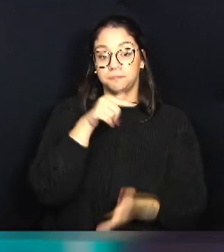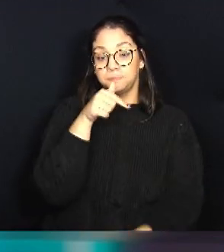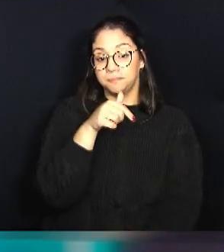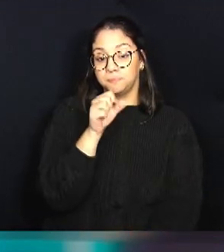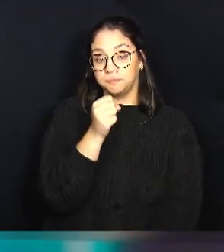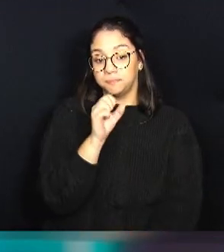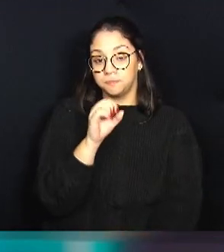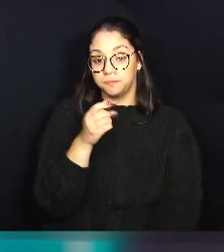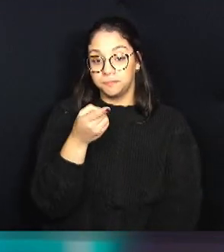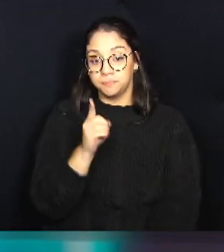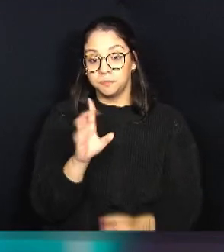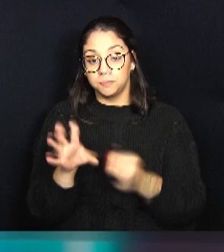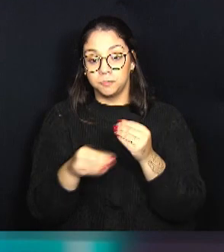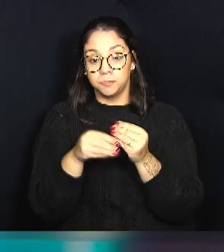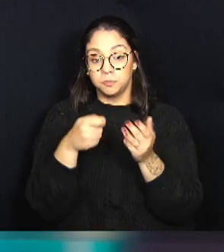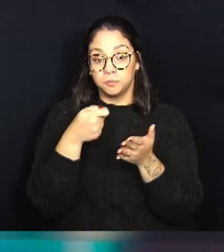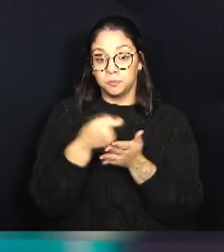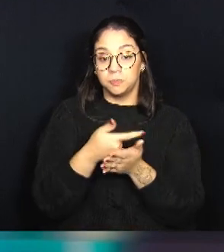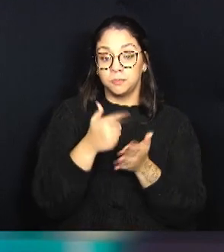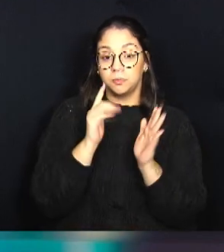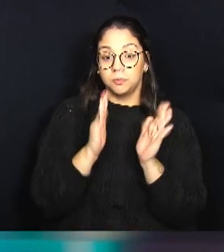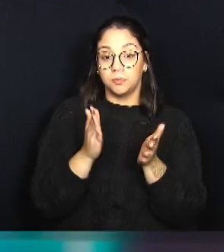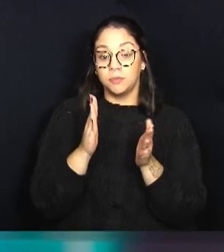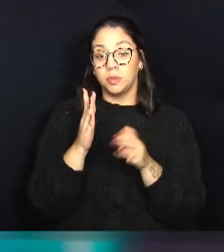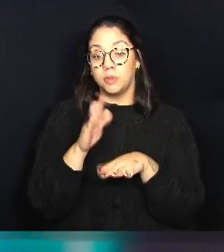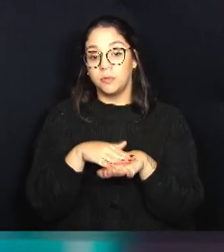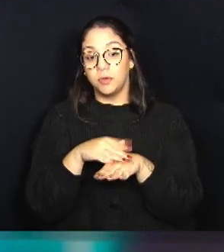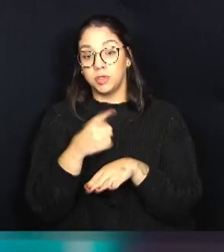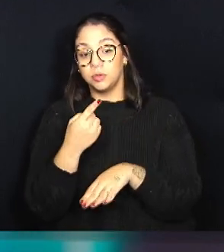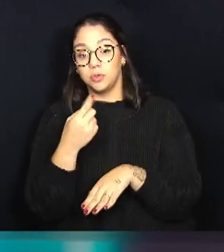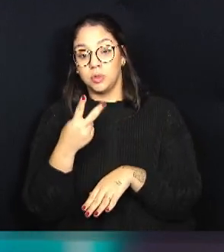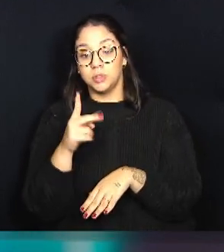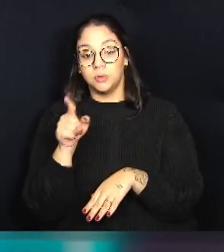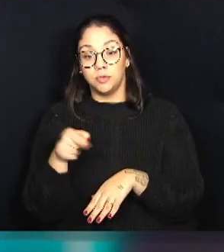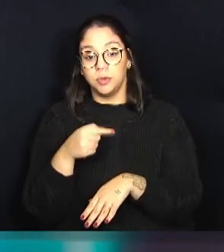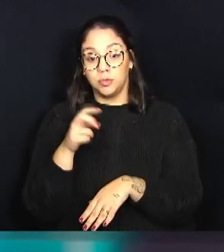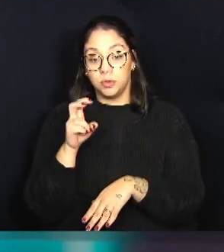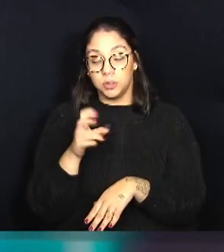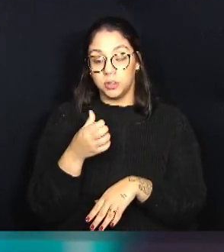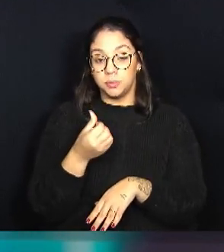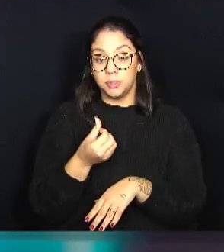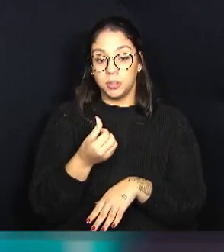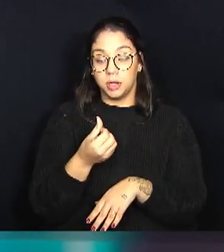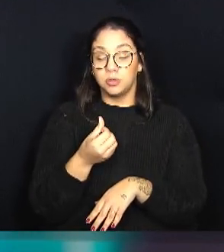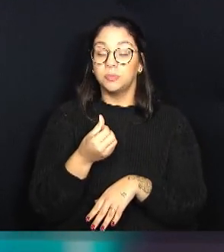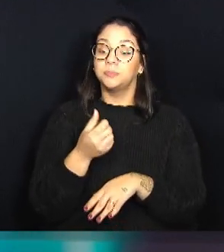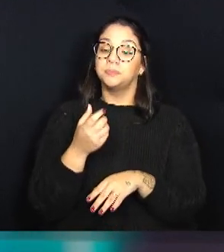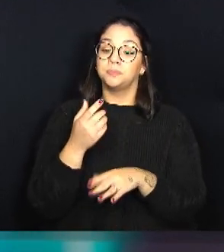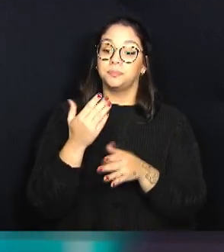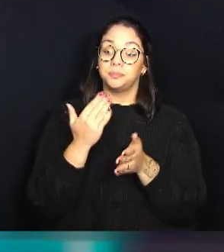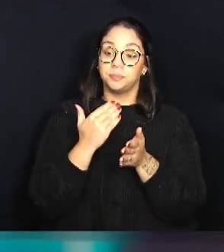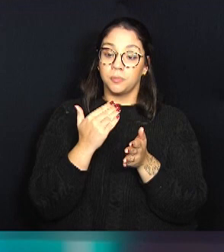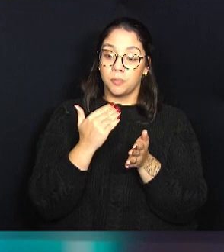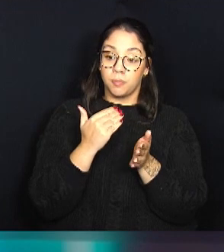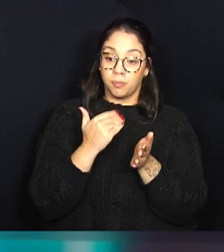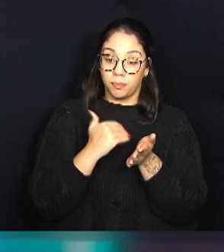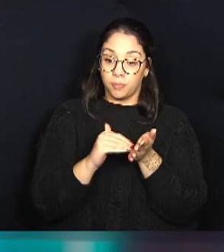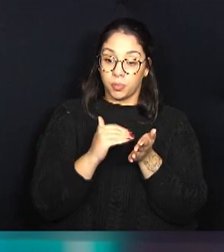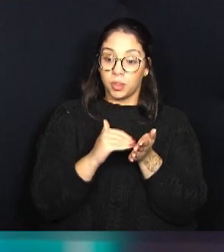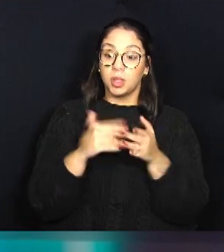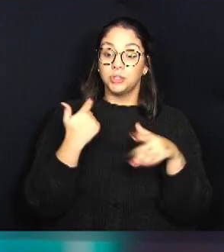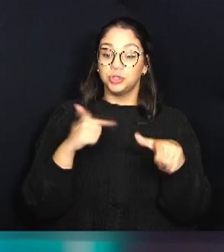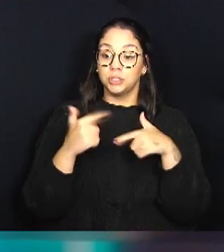mil de emenda, realizou 100 mil, 12,82%. Secretaria Municipal de Trabalho e Renda recebeu